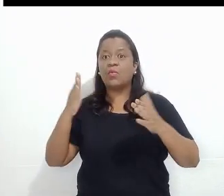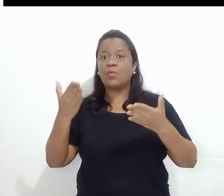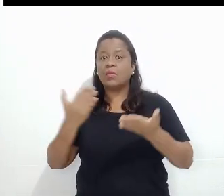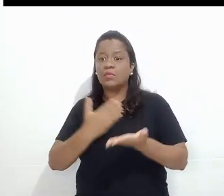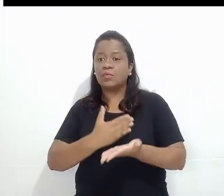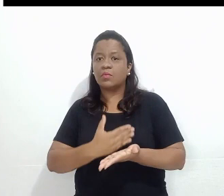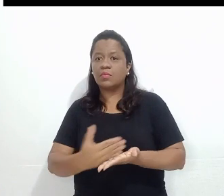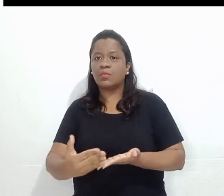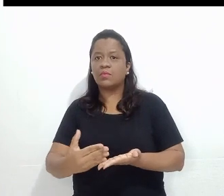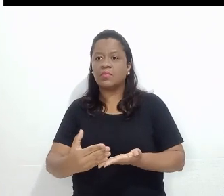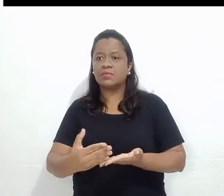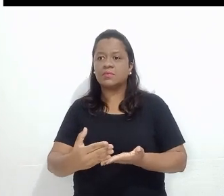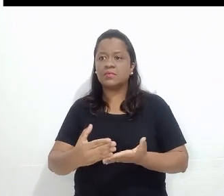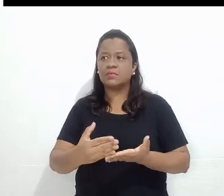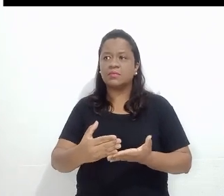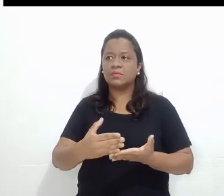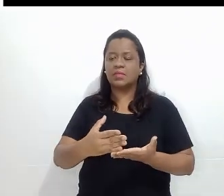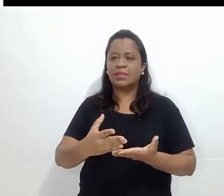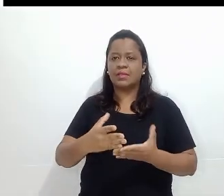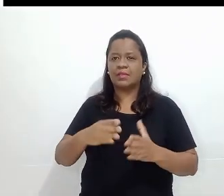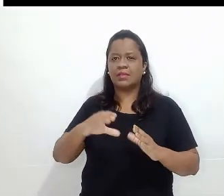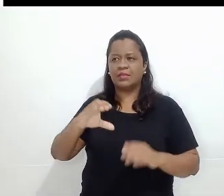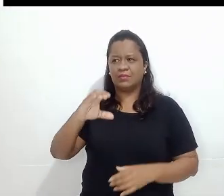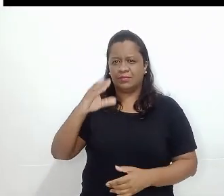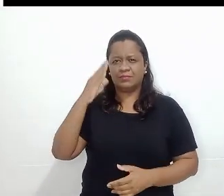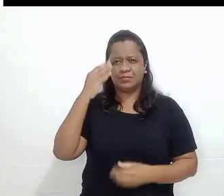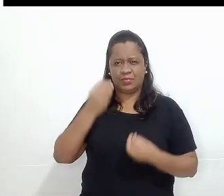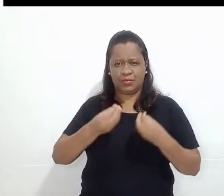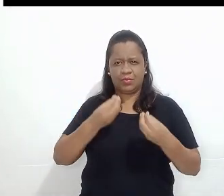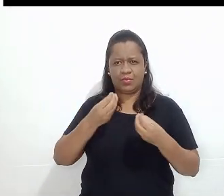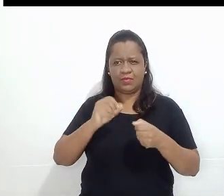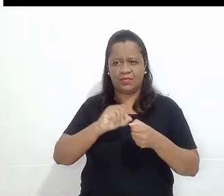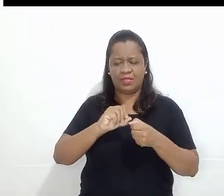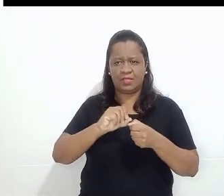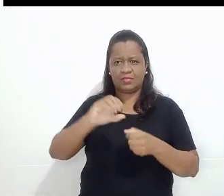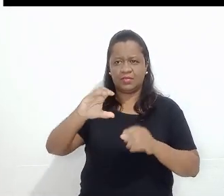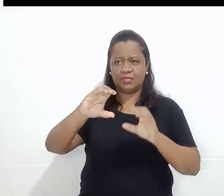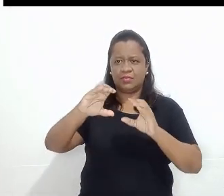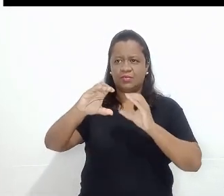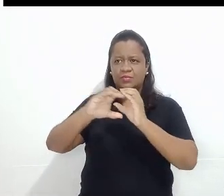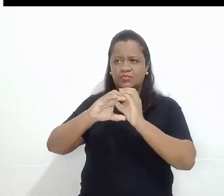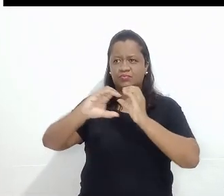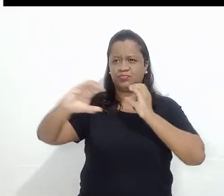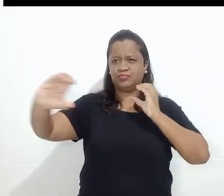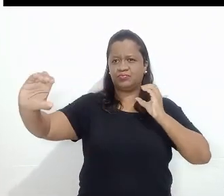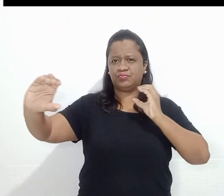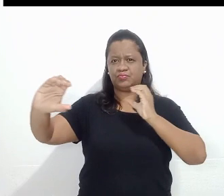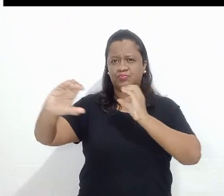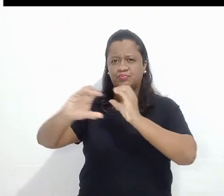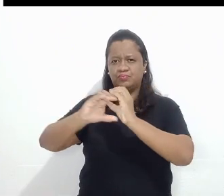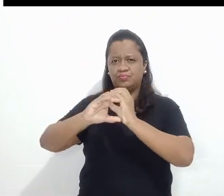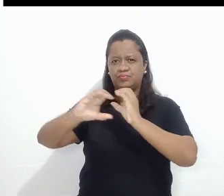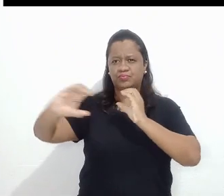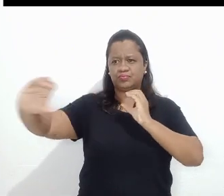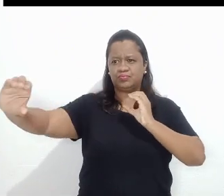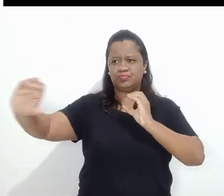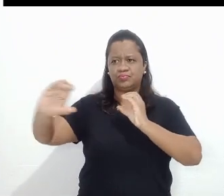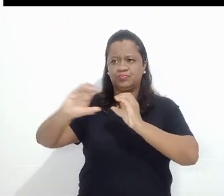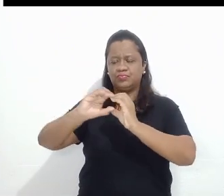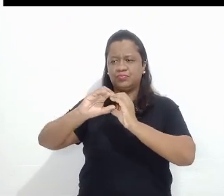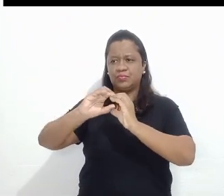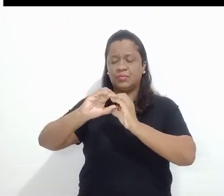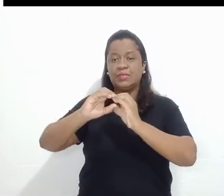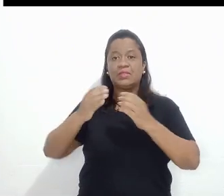ela não vai ficar... Já viram como é que a gente faz foco? Que você vai, desfoca tudo, aí vem com ele, vem focando. Na hora que